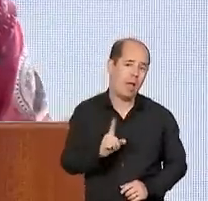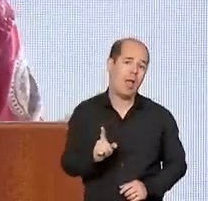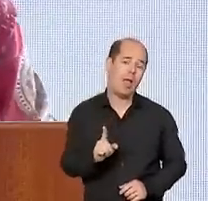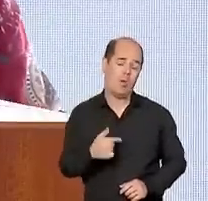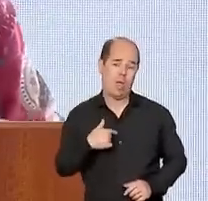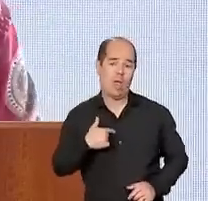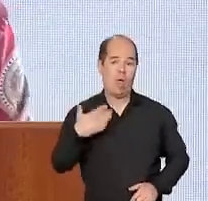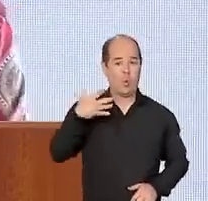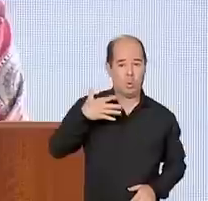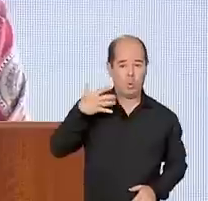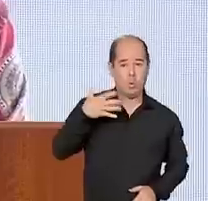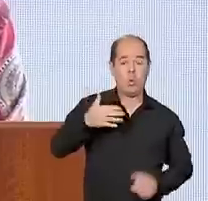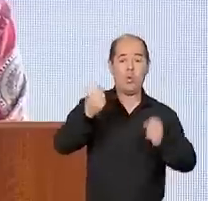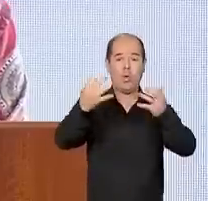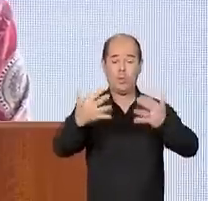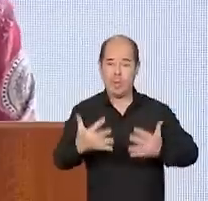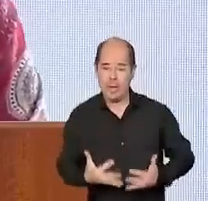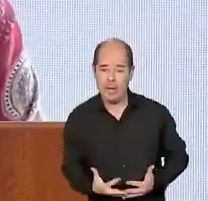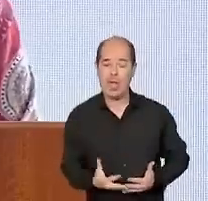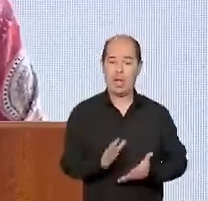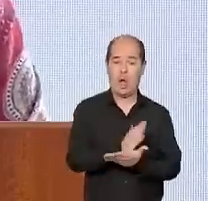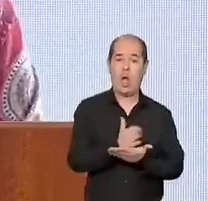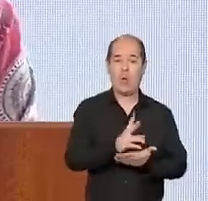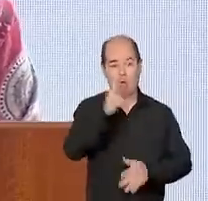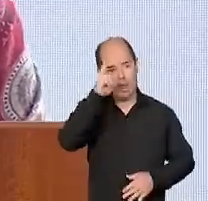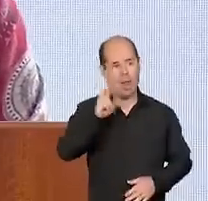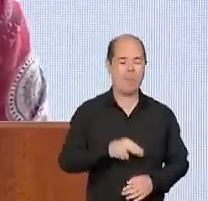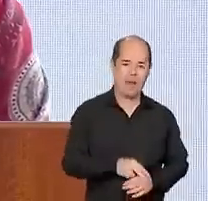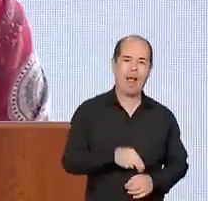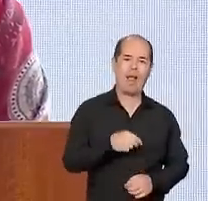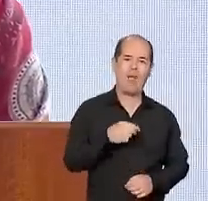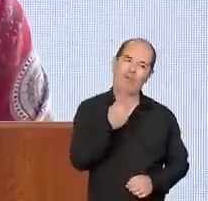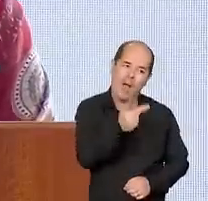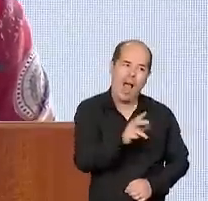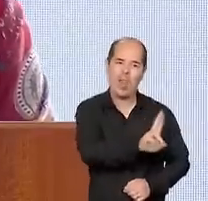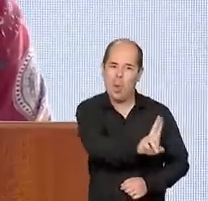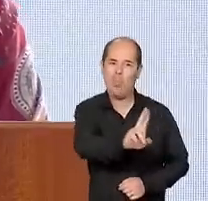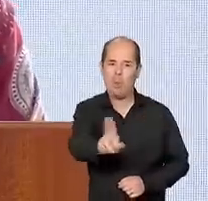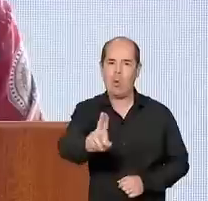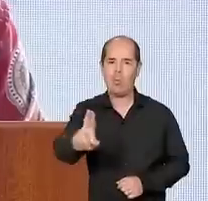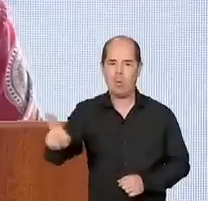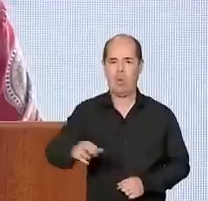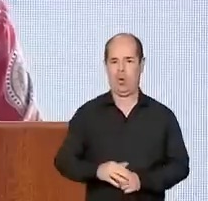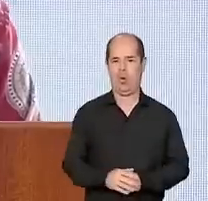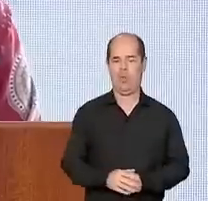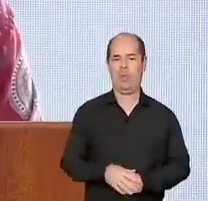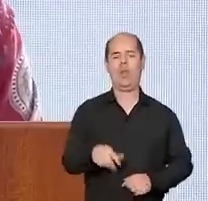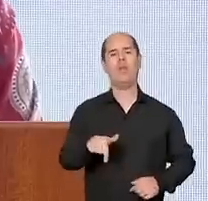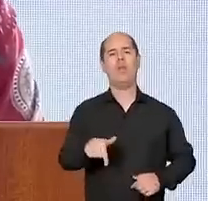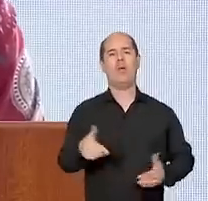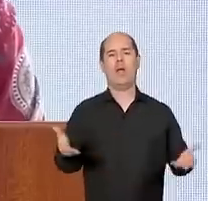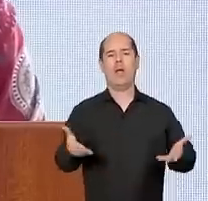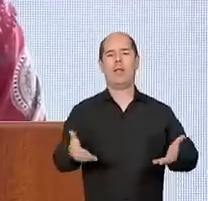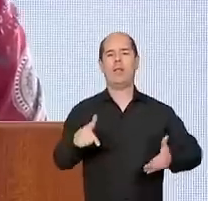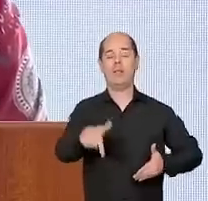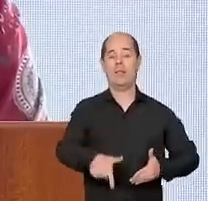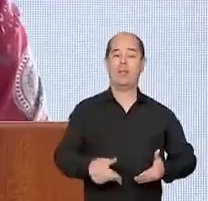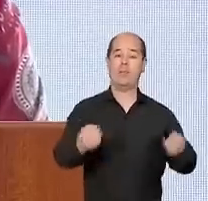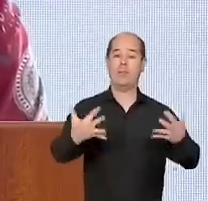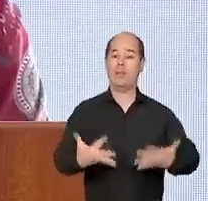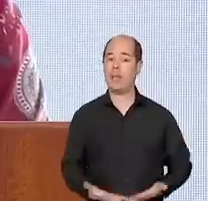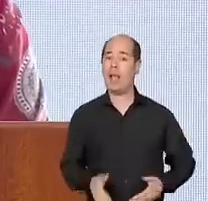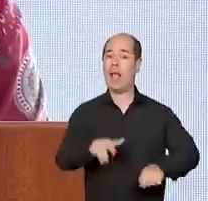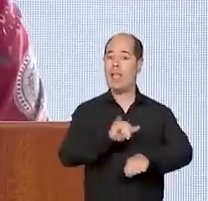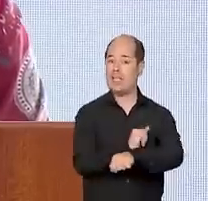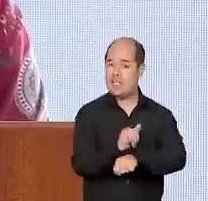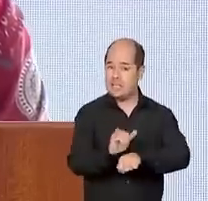algumas ao longo da apresentação. Eu vou procurar situar a todos sobre o que é essa Estratégia